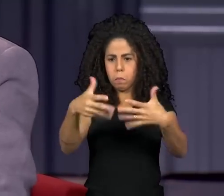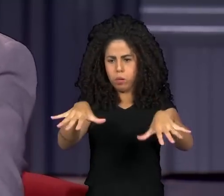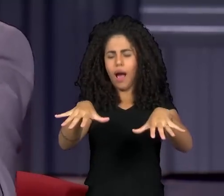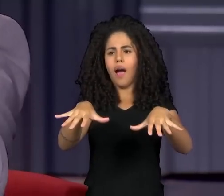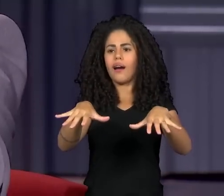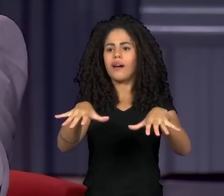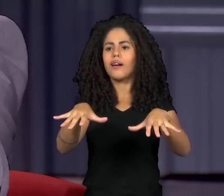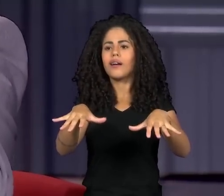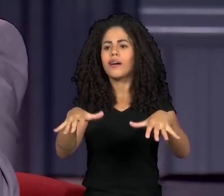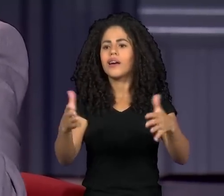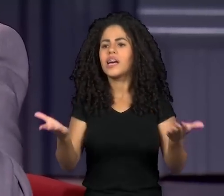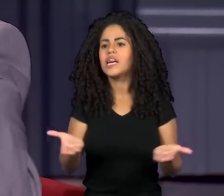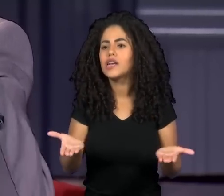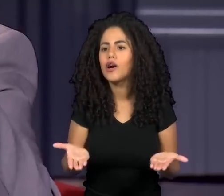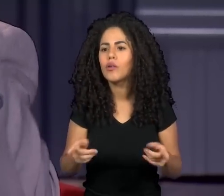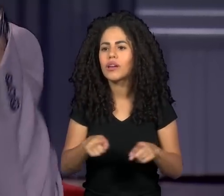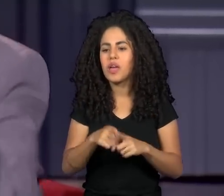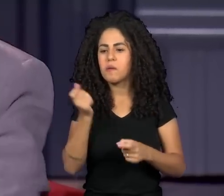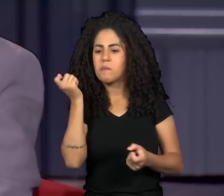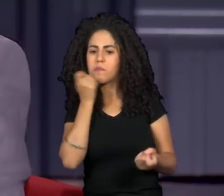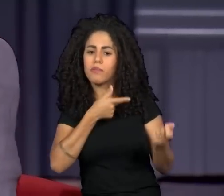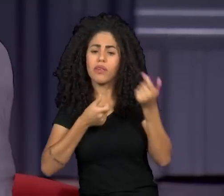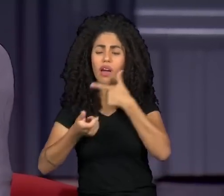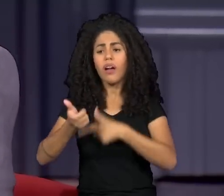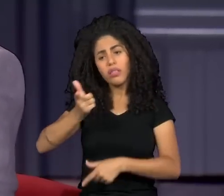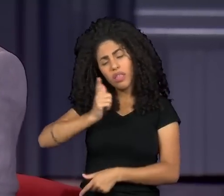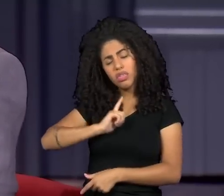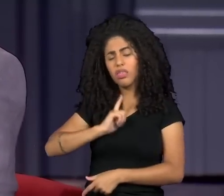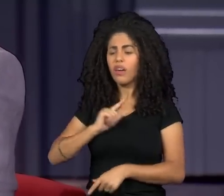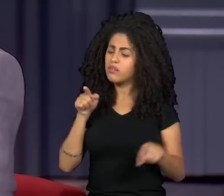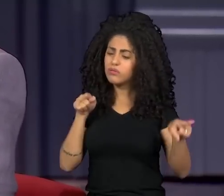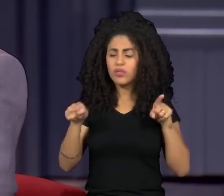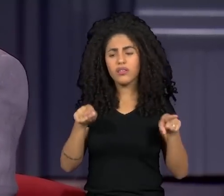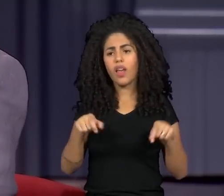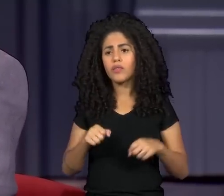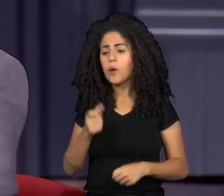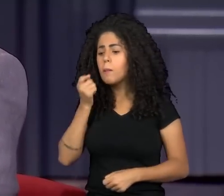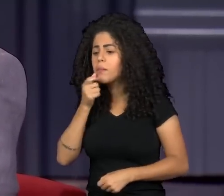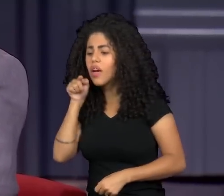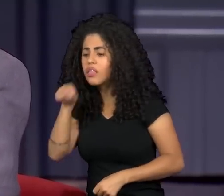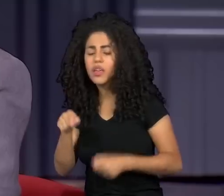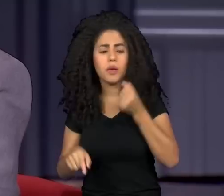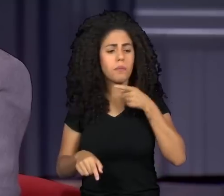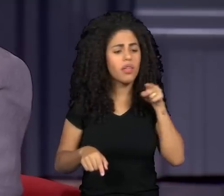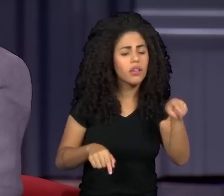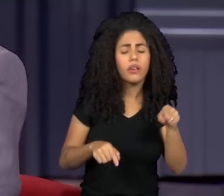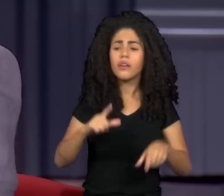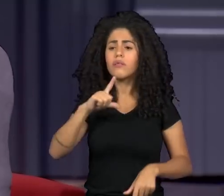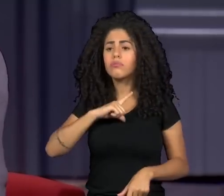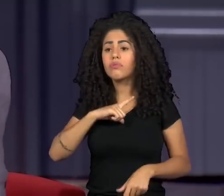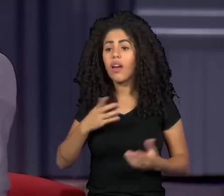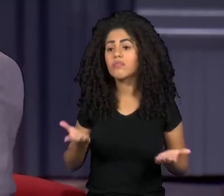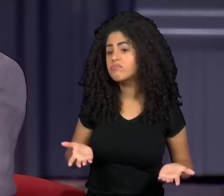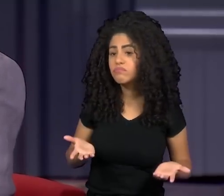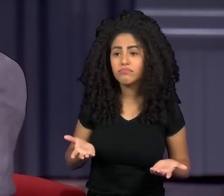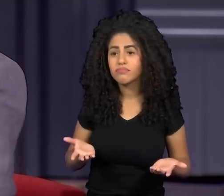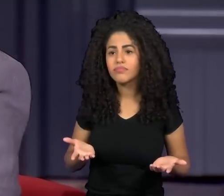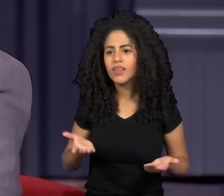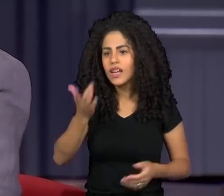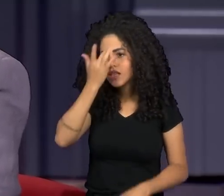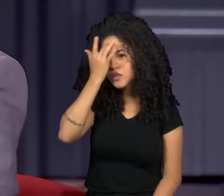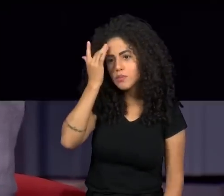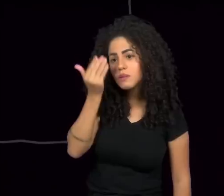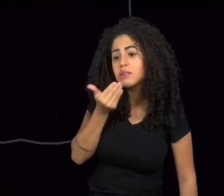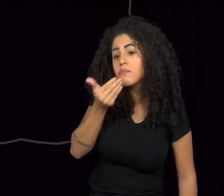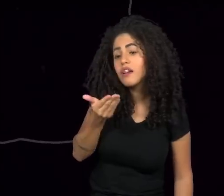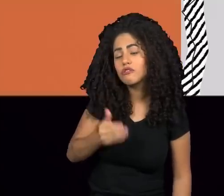que não vai deixar de ter piada para fazer do outro lado, né? A gente está vivendo um momento aí de que até ajuda de ET a galera tá pedindo no meio